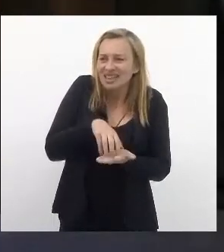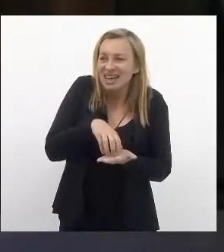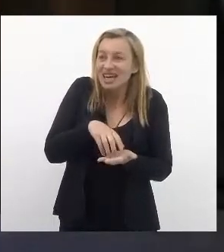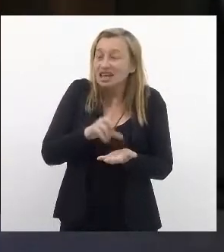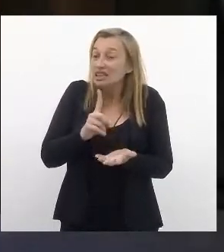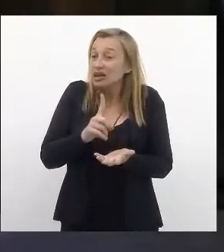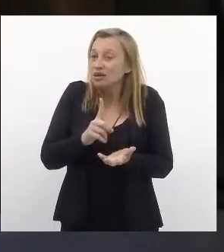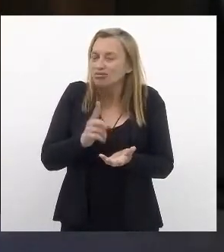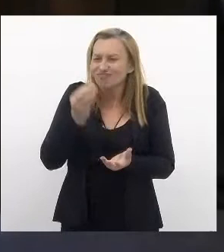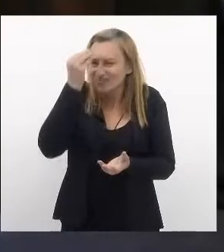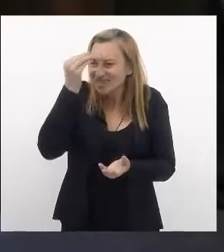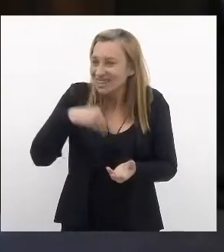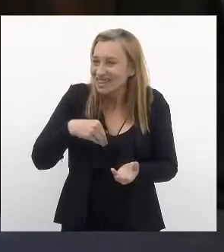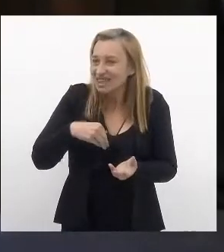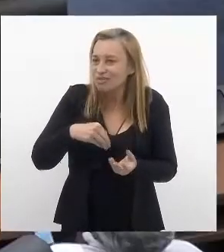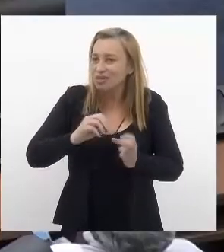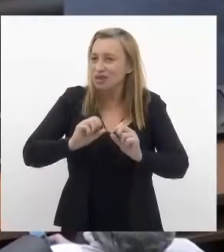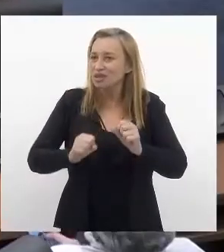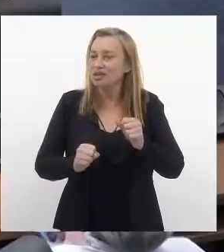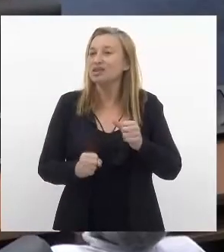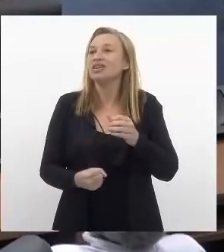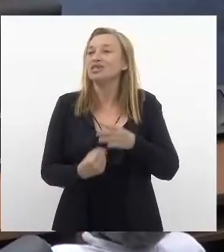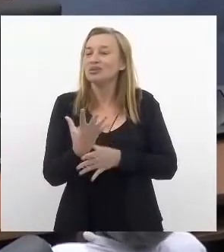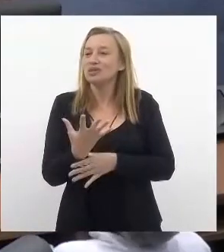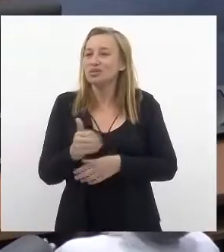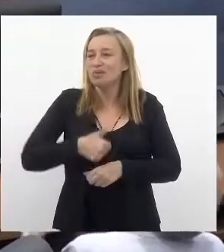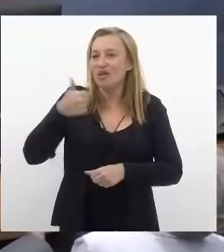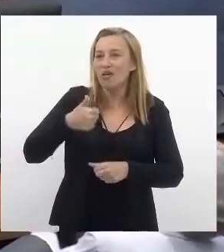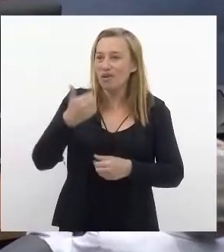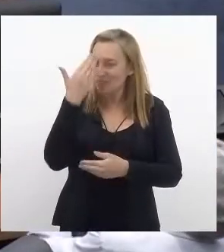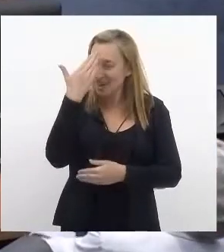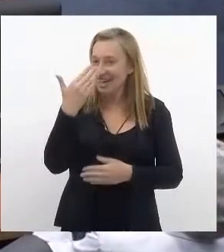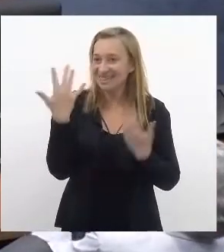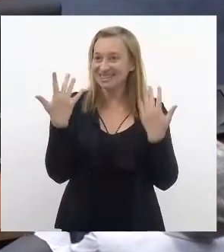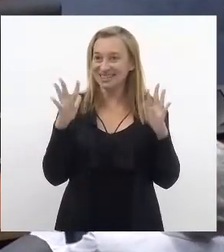nós queremos. Muito obrigado.